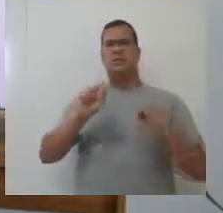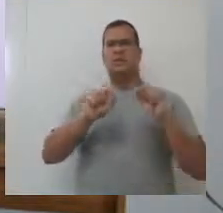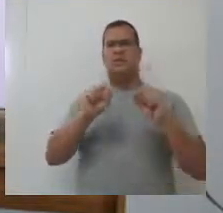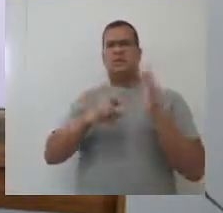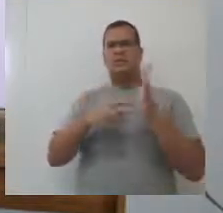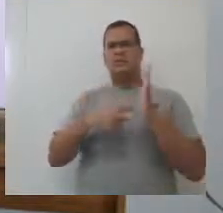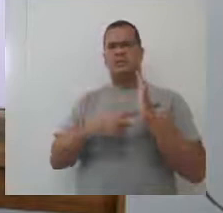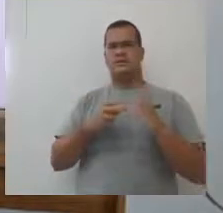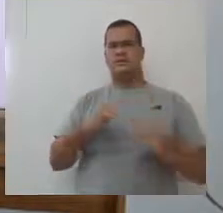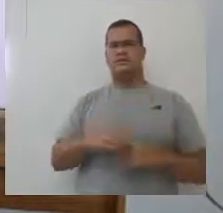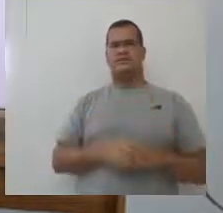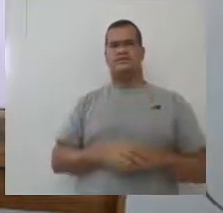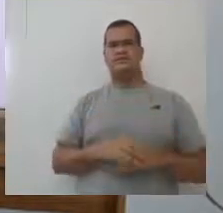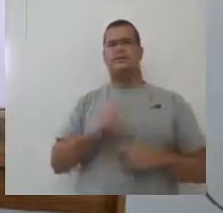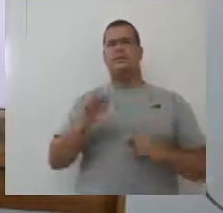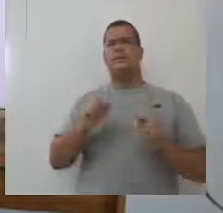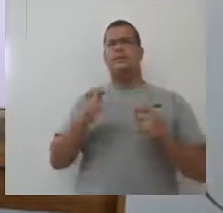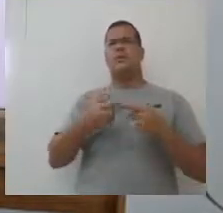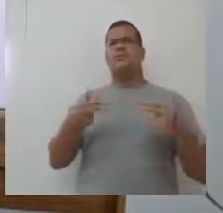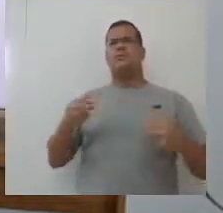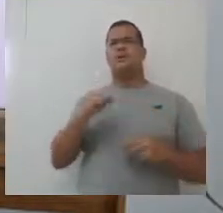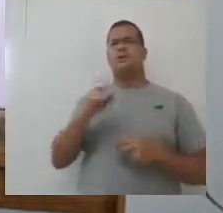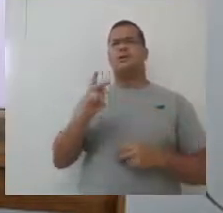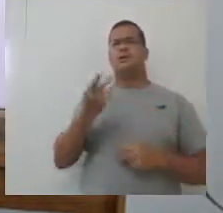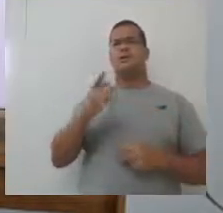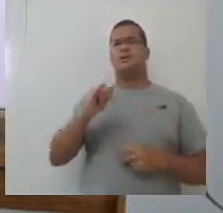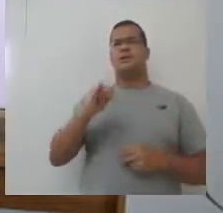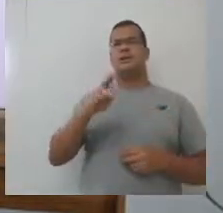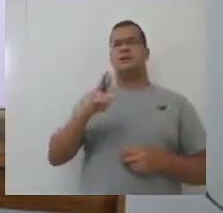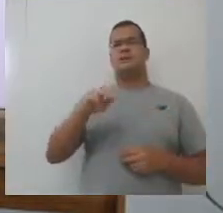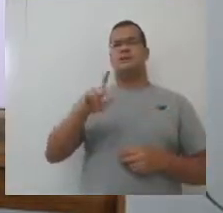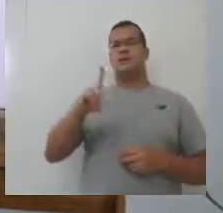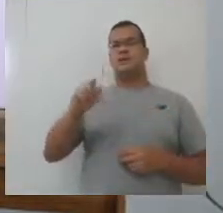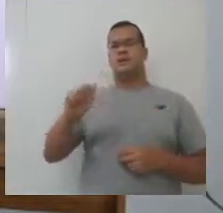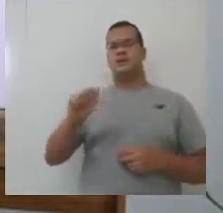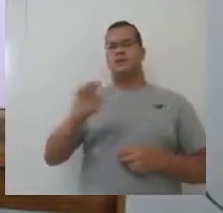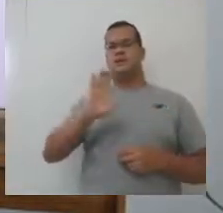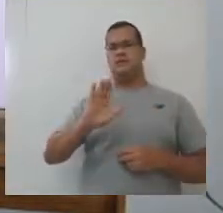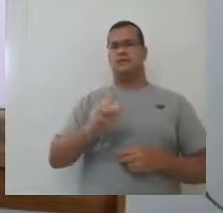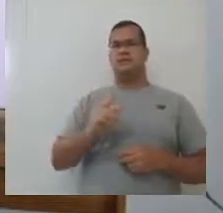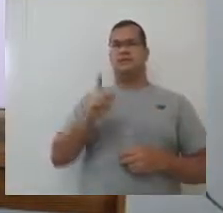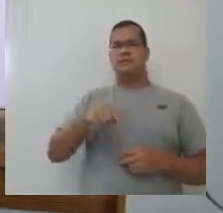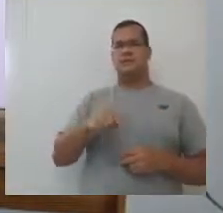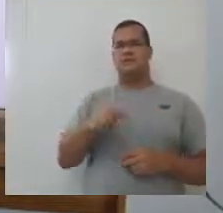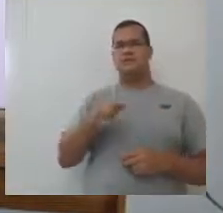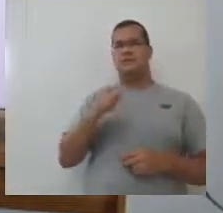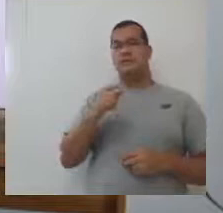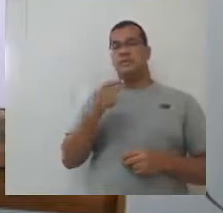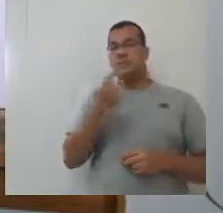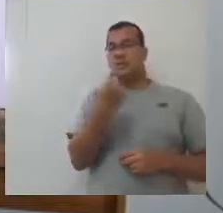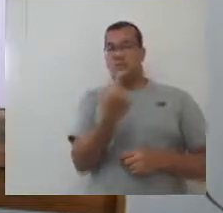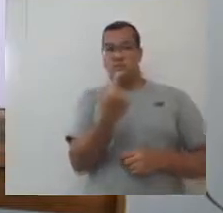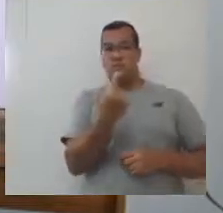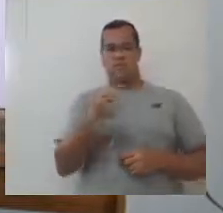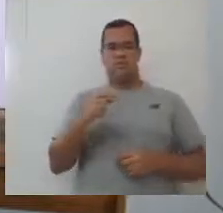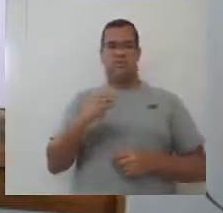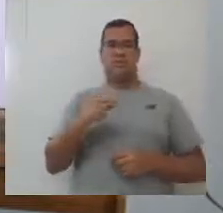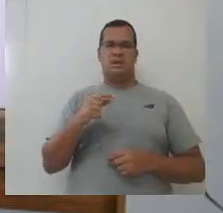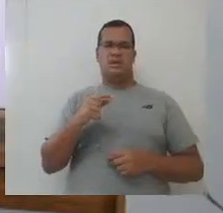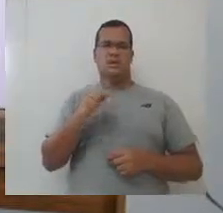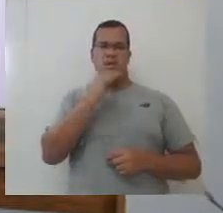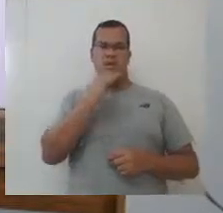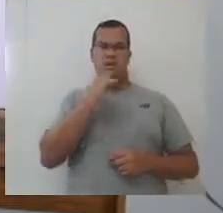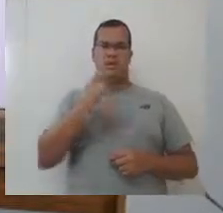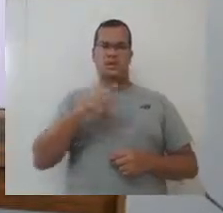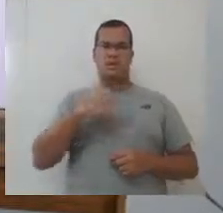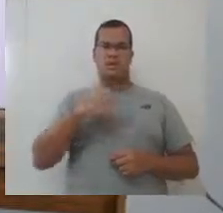mesmo. Mostrinho, olha pra mim. O que é uma coisa híbrida? Isso é uma coisa heterozigótica. Híbrido é a